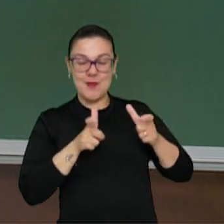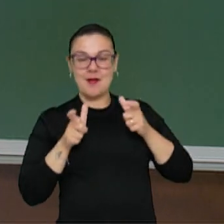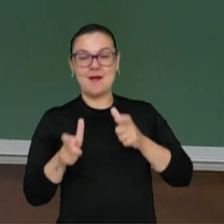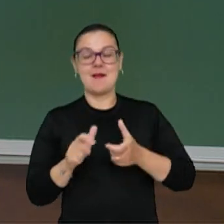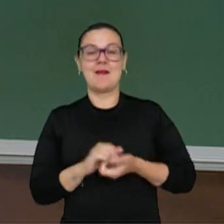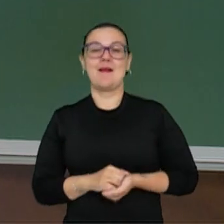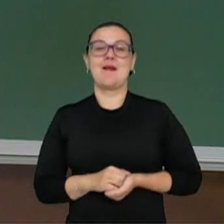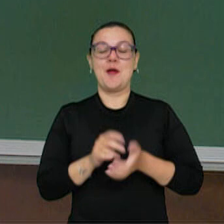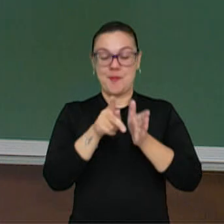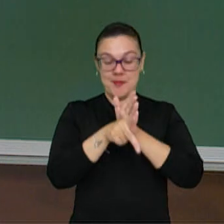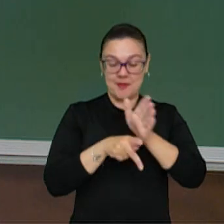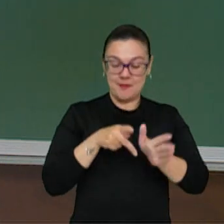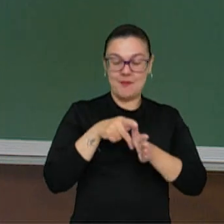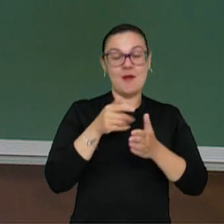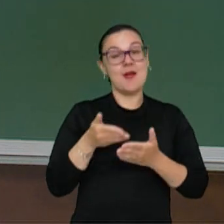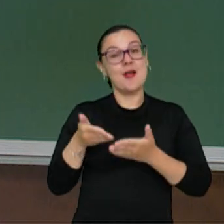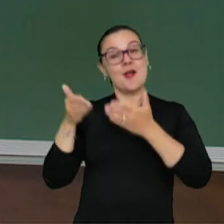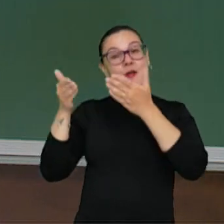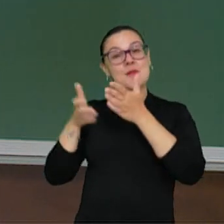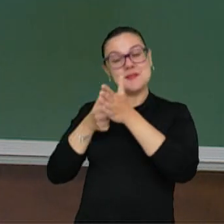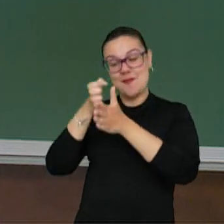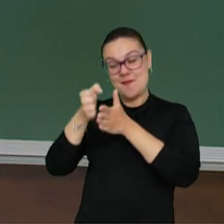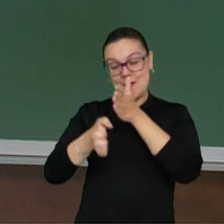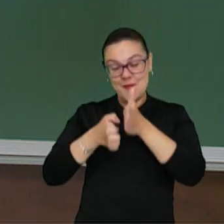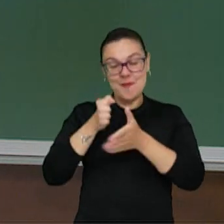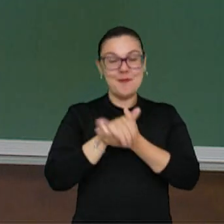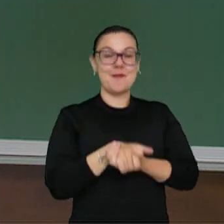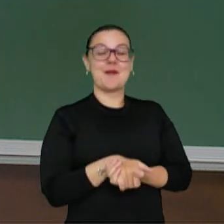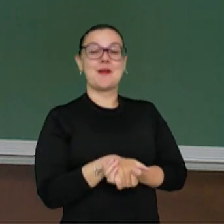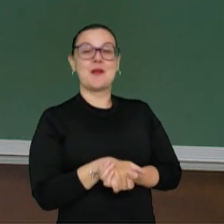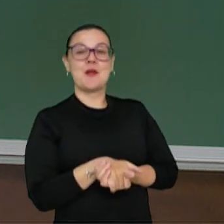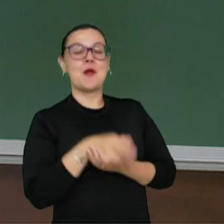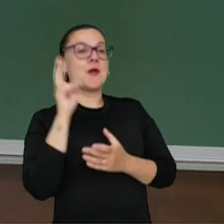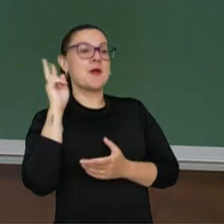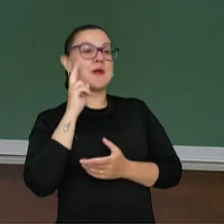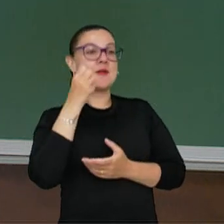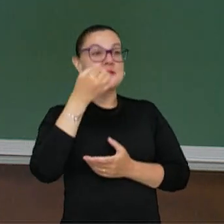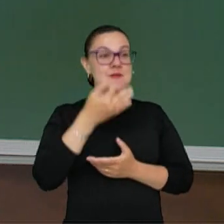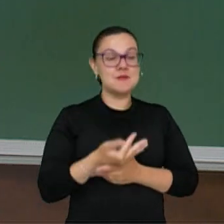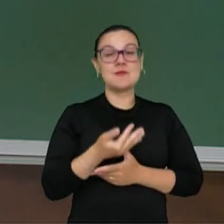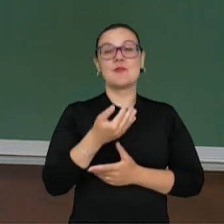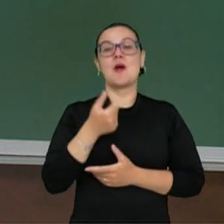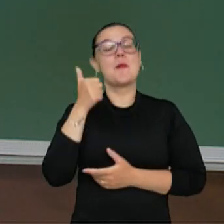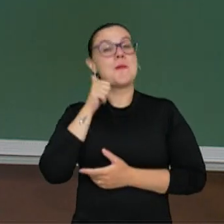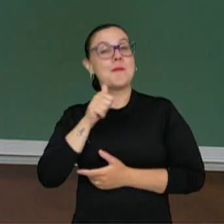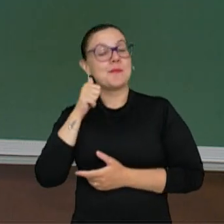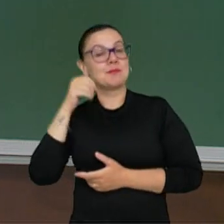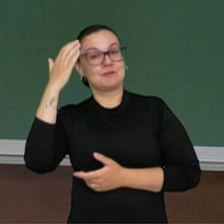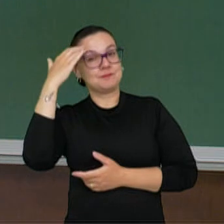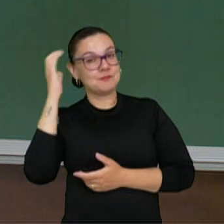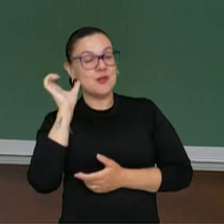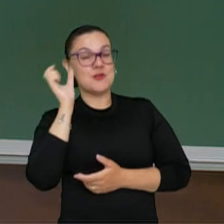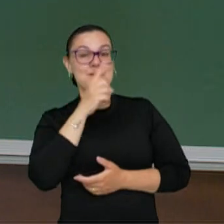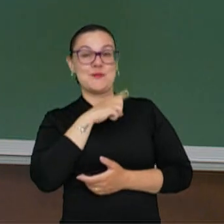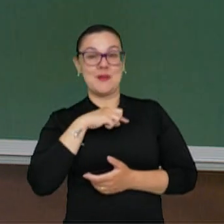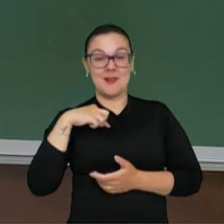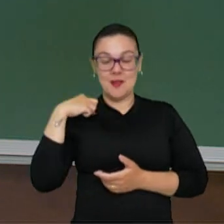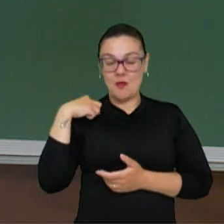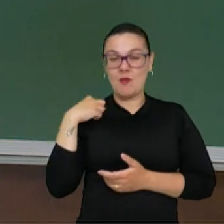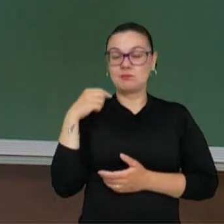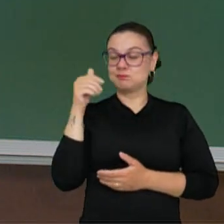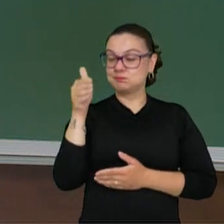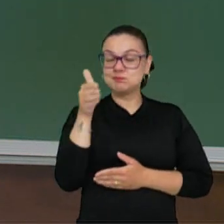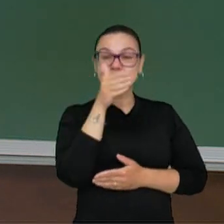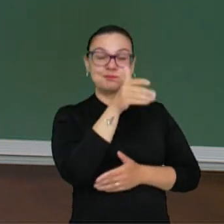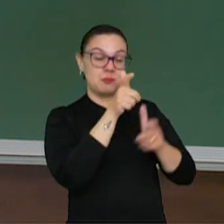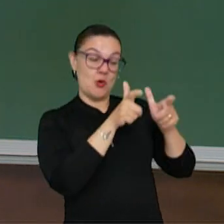Paranaguá, que eu mostrei para vocês a ferroviária, que eu contei algumas histórias, contei da Júlia da Costa, levei vocês em alguns lugares,